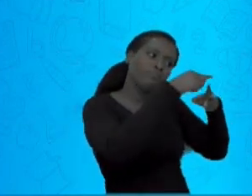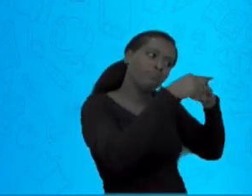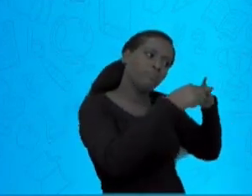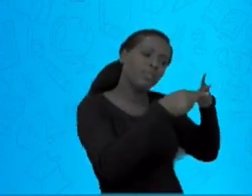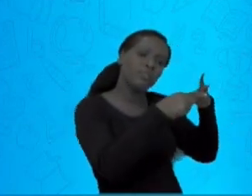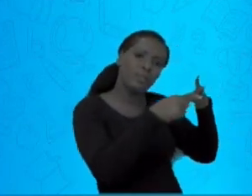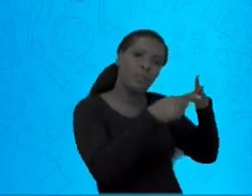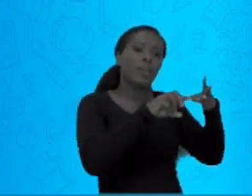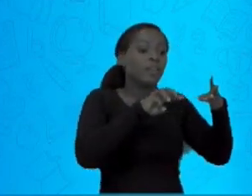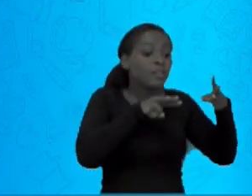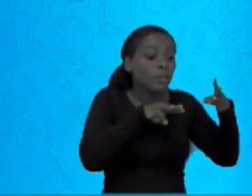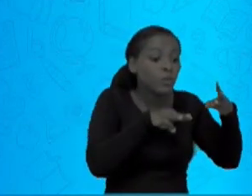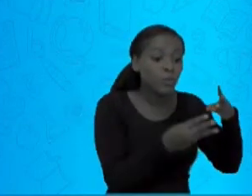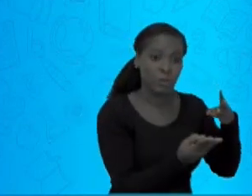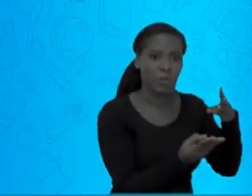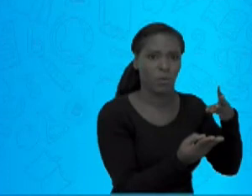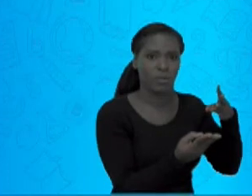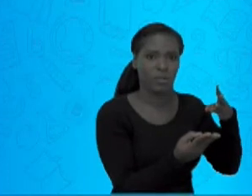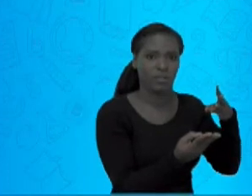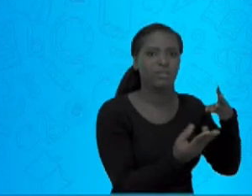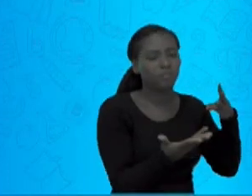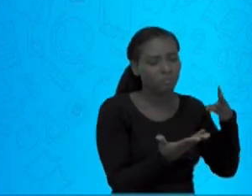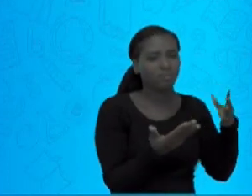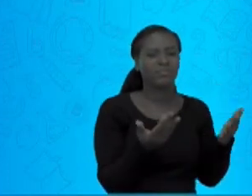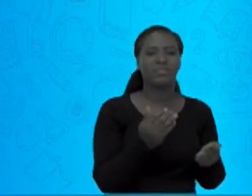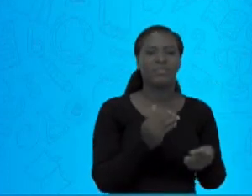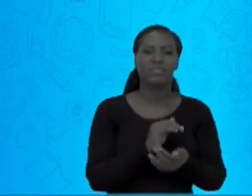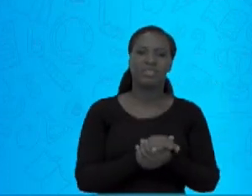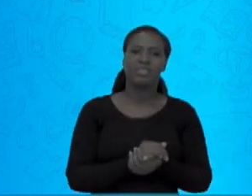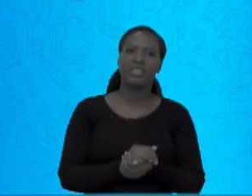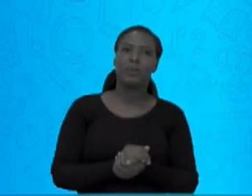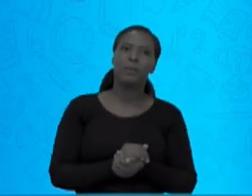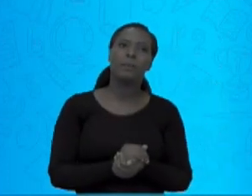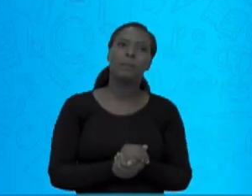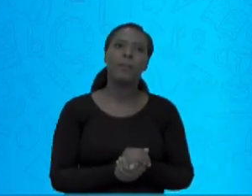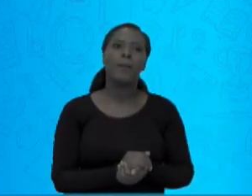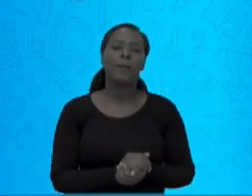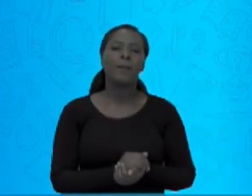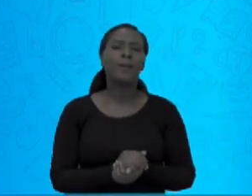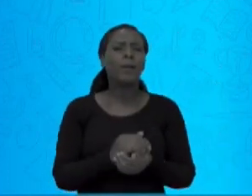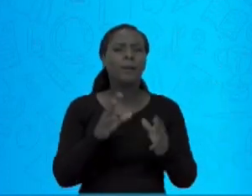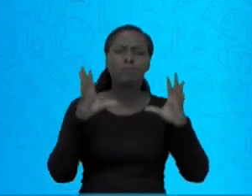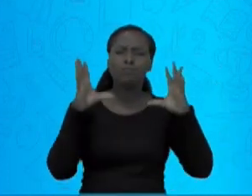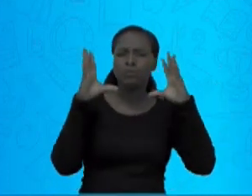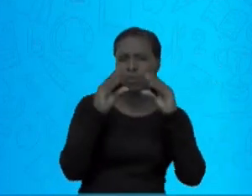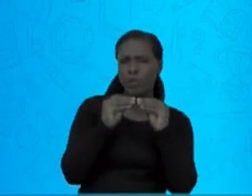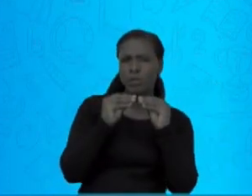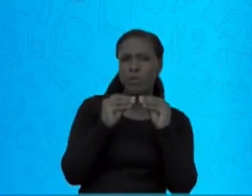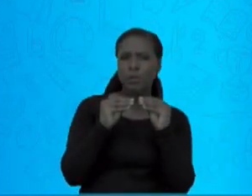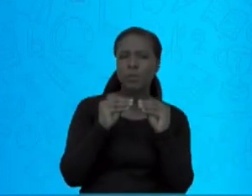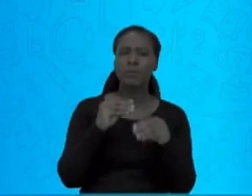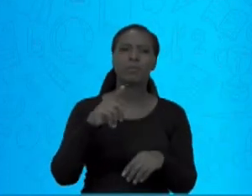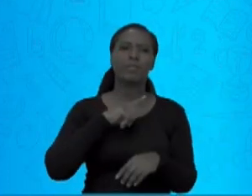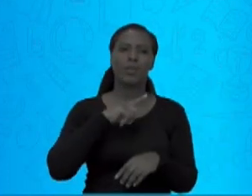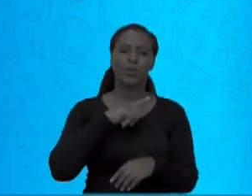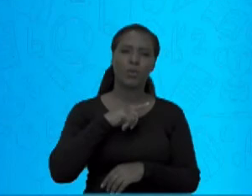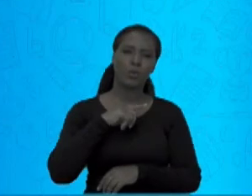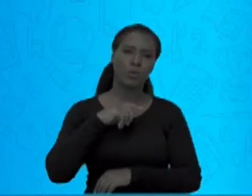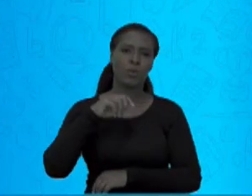milhões. Para a gente concluir aqui, eu tenho o número